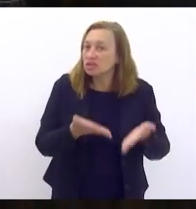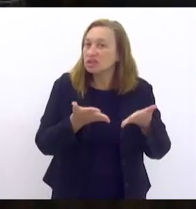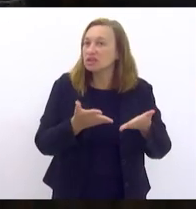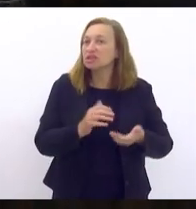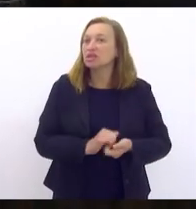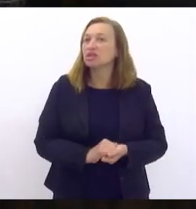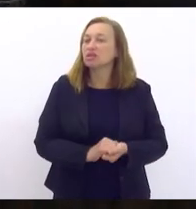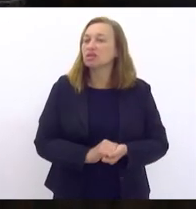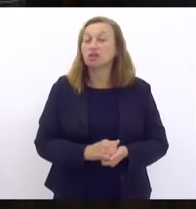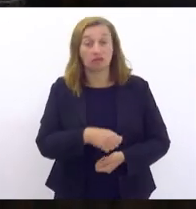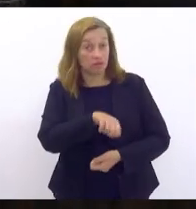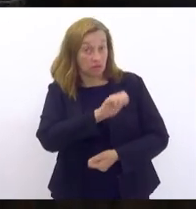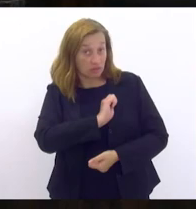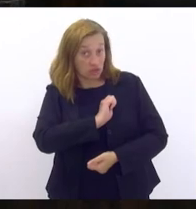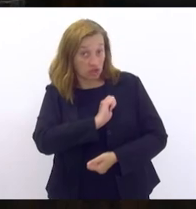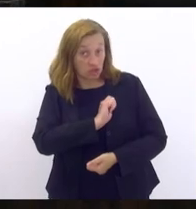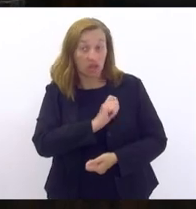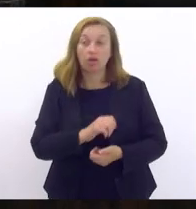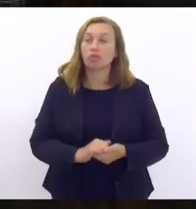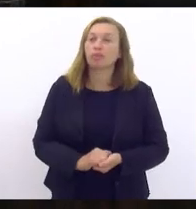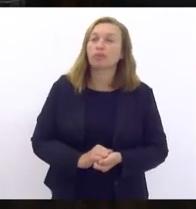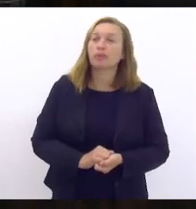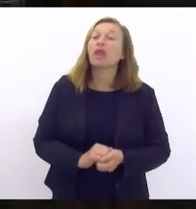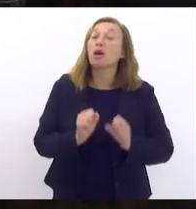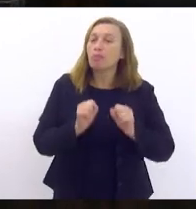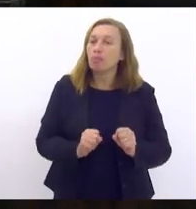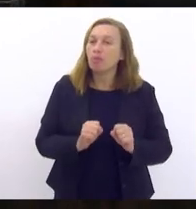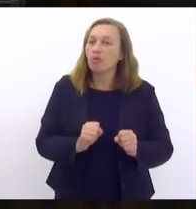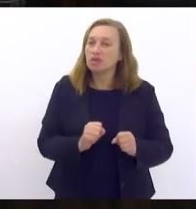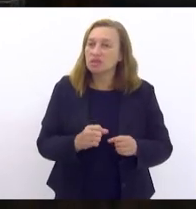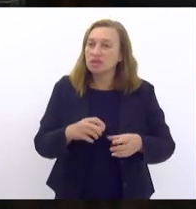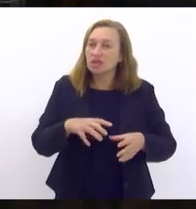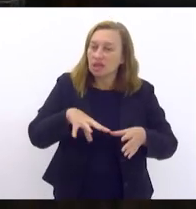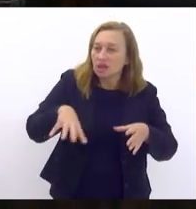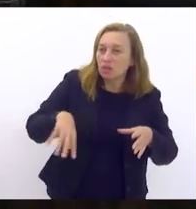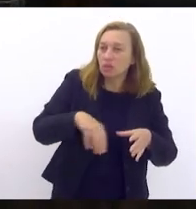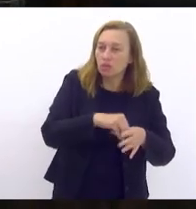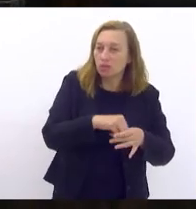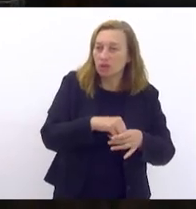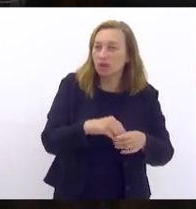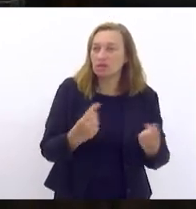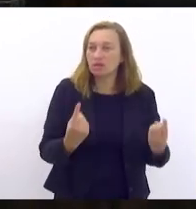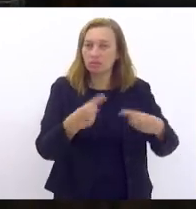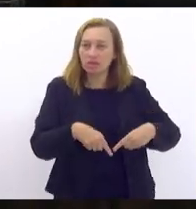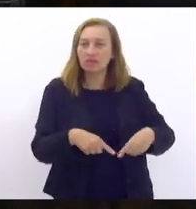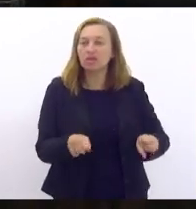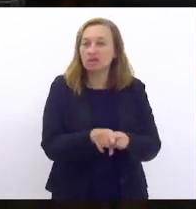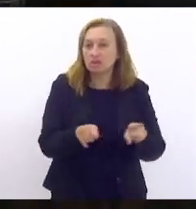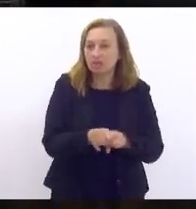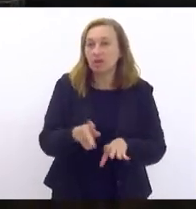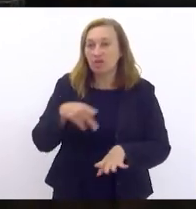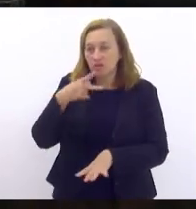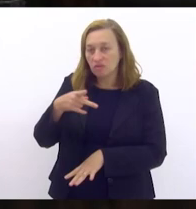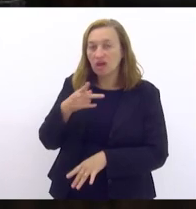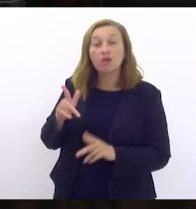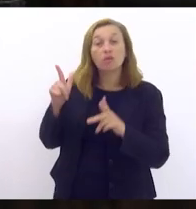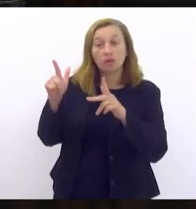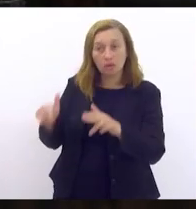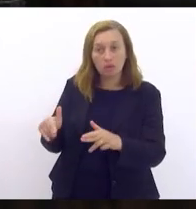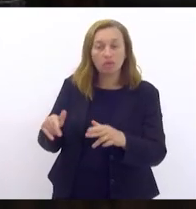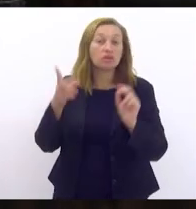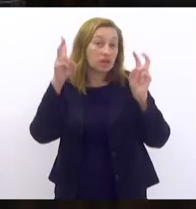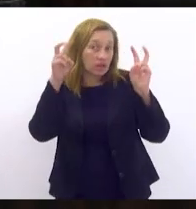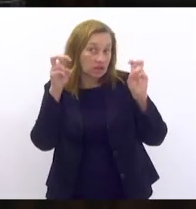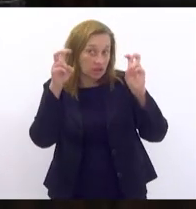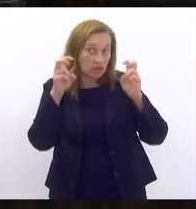e fiscais e da retomada que a gente possa entrar nessa concorrência também eu coloco da mesma forma essa